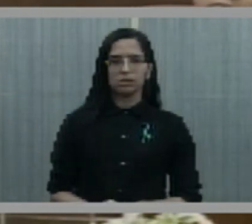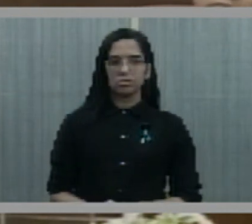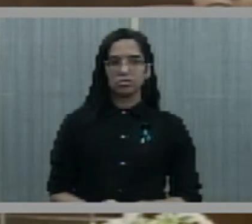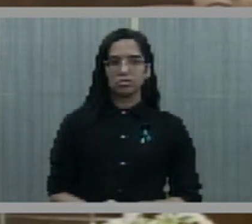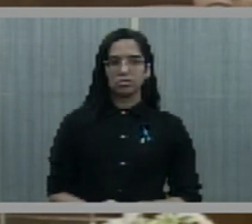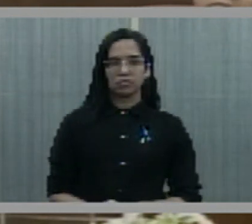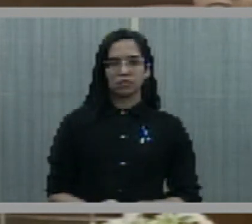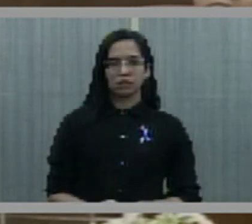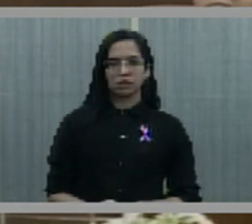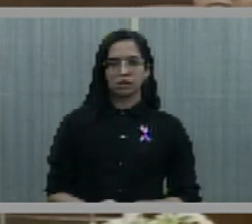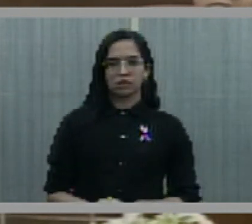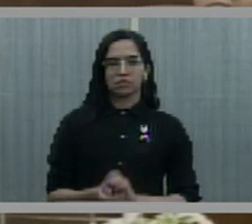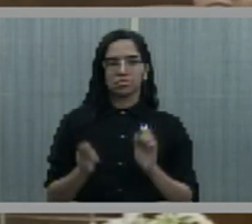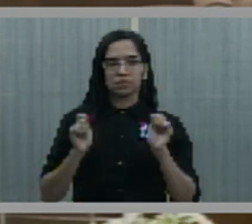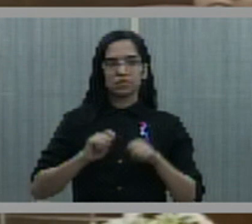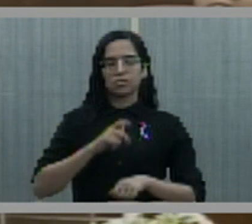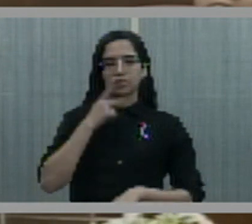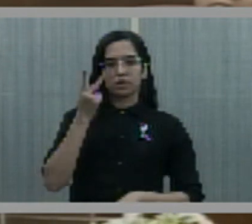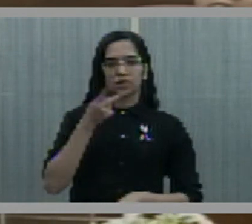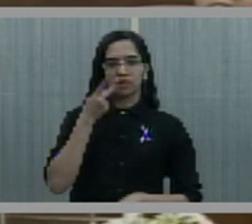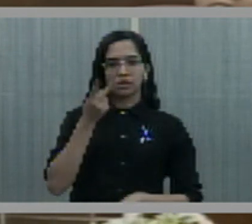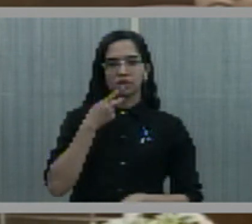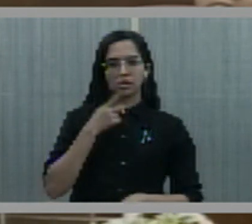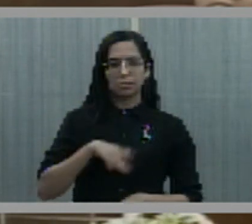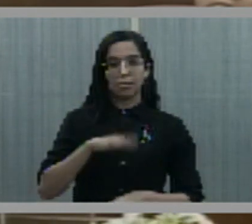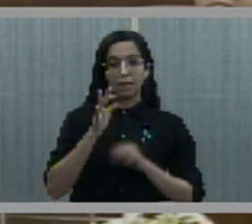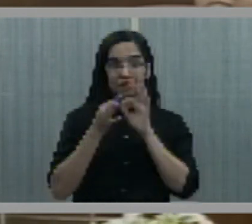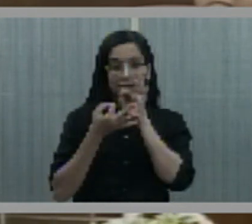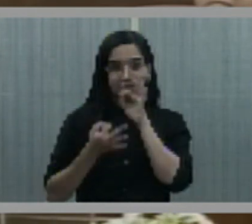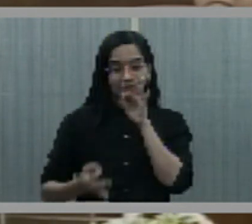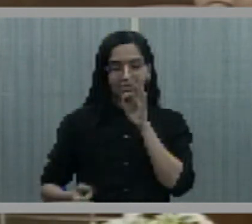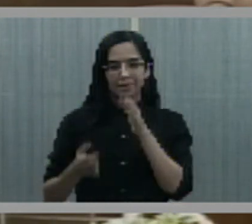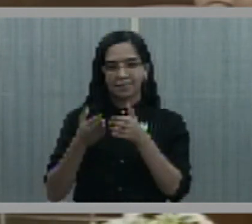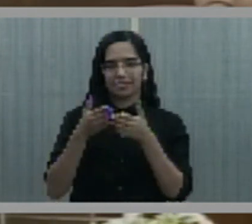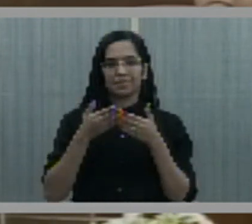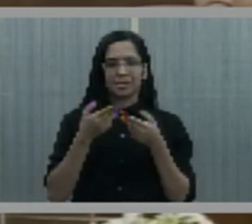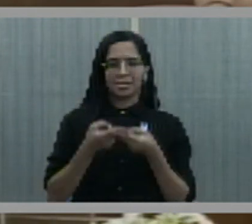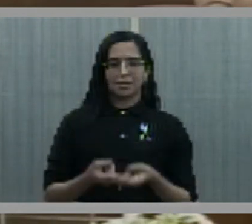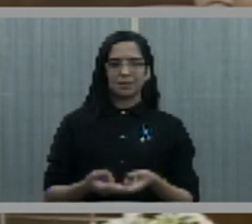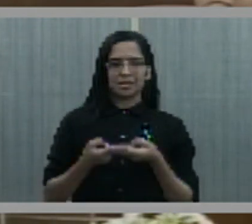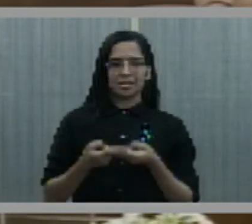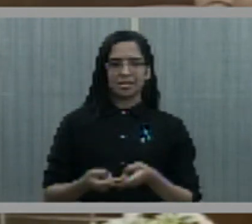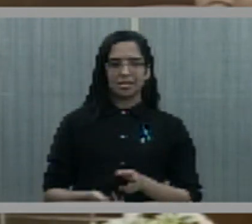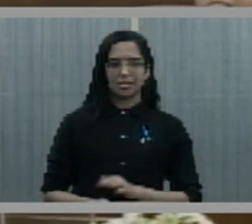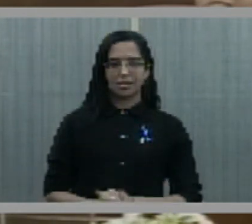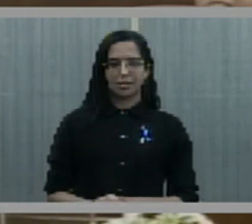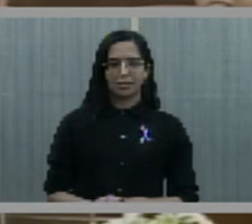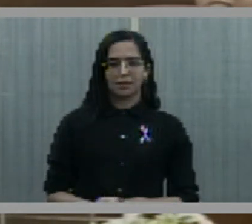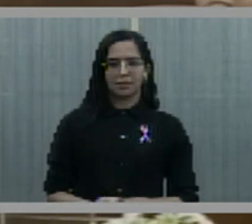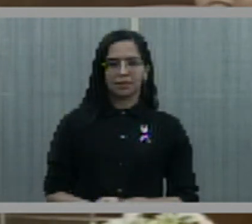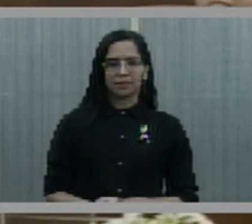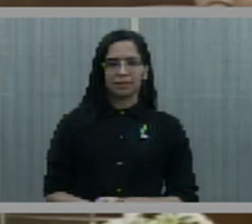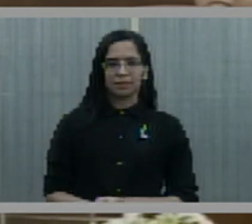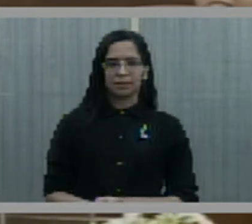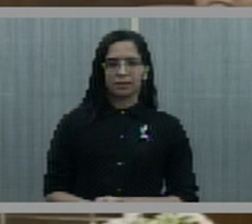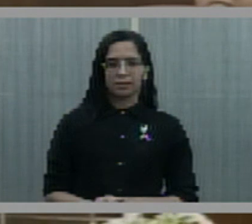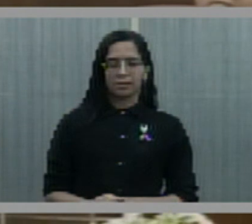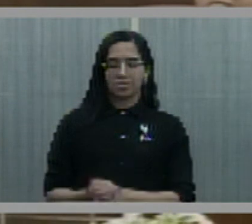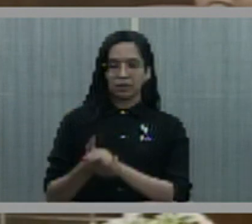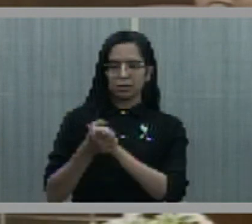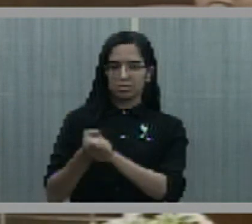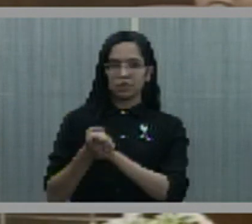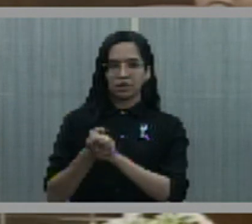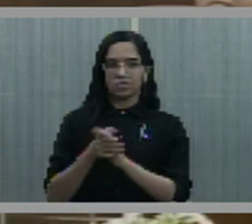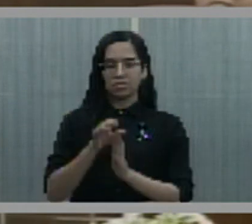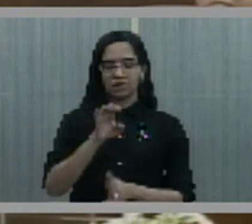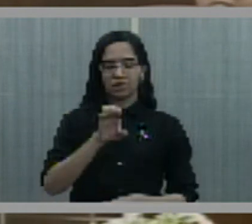pouquinho mais longas, peço paciência pelo momento. Cumprimento Dom Edvaldo também, assim como retribuindo, né,